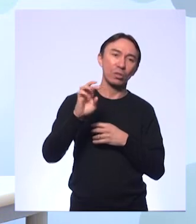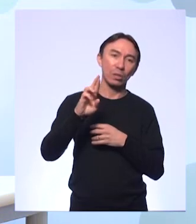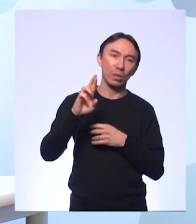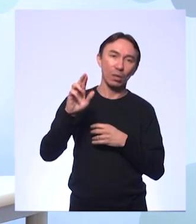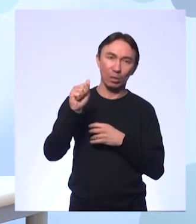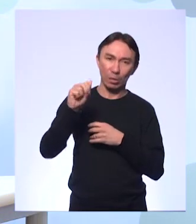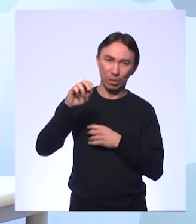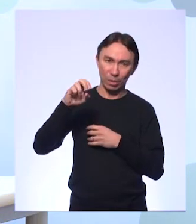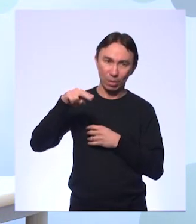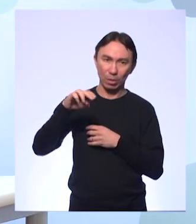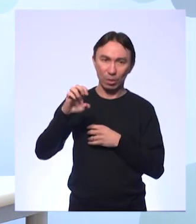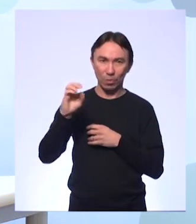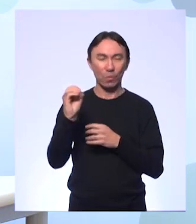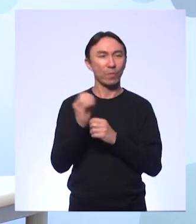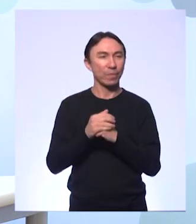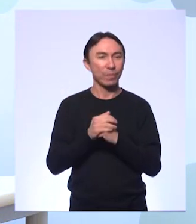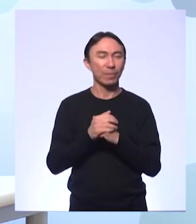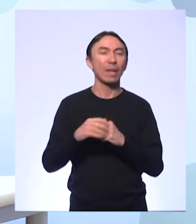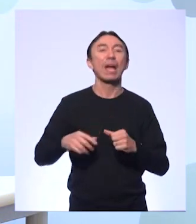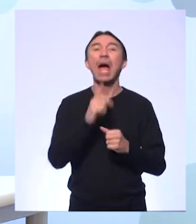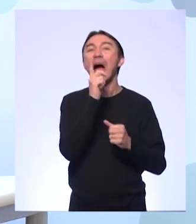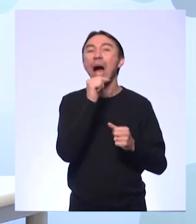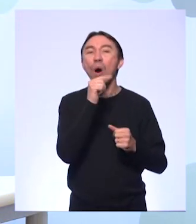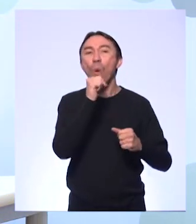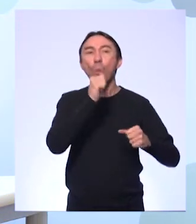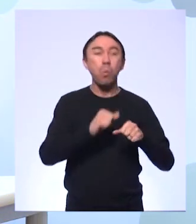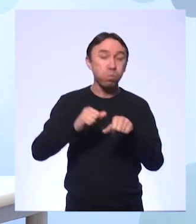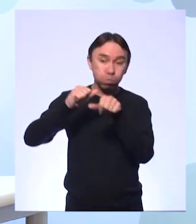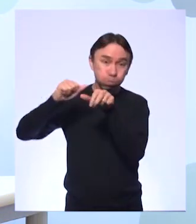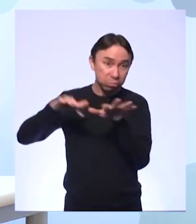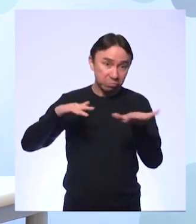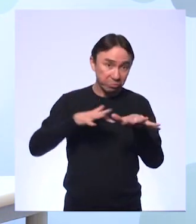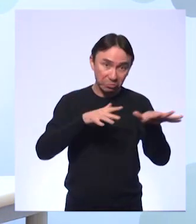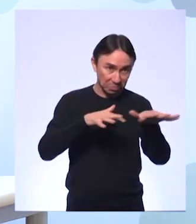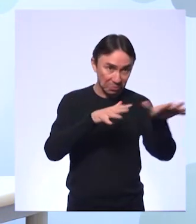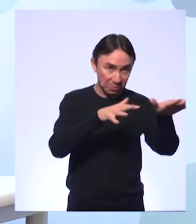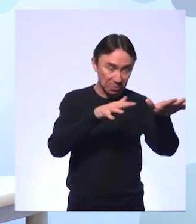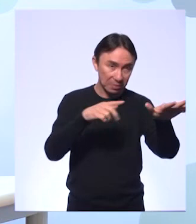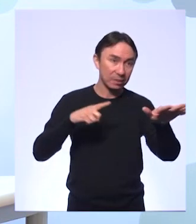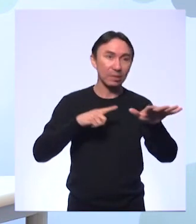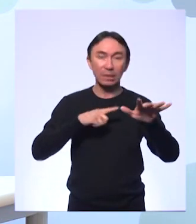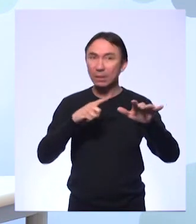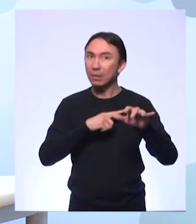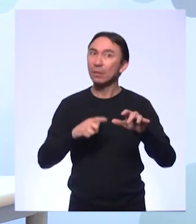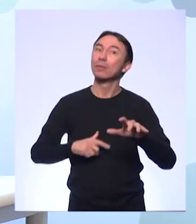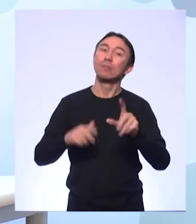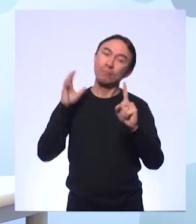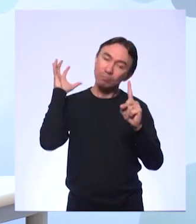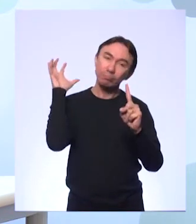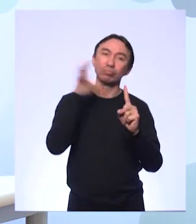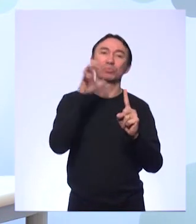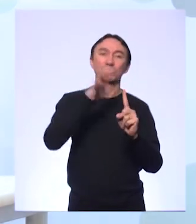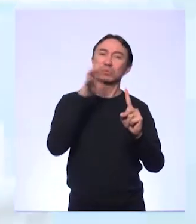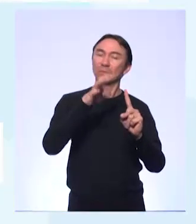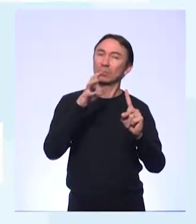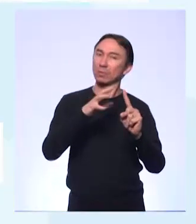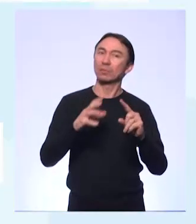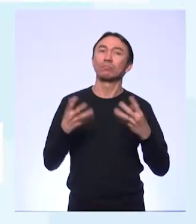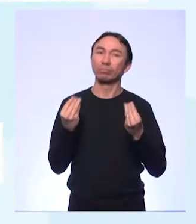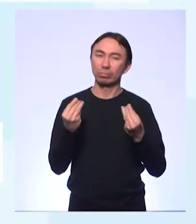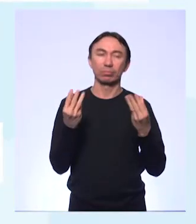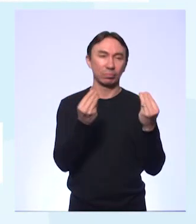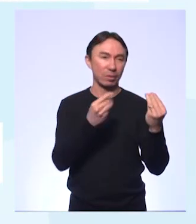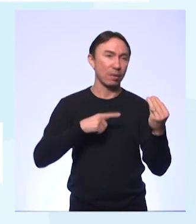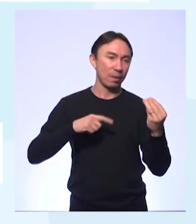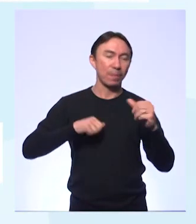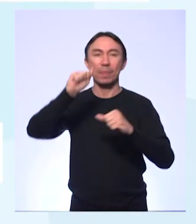clima. As correntes marítimas, elas têm uma grande influência aí no clima da região do continente africano. Então vamos voltar lá no mapa